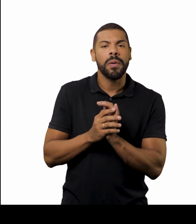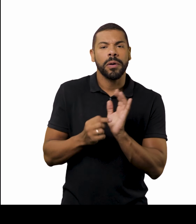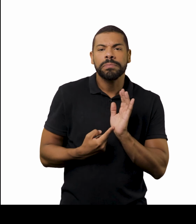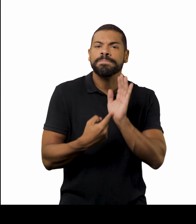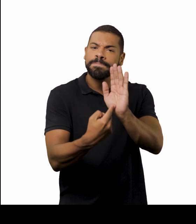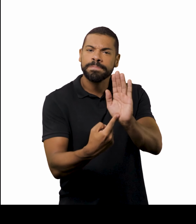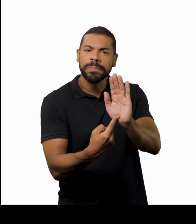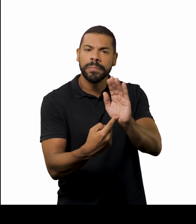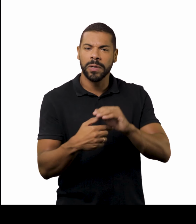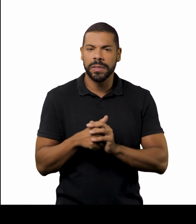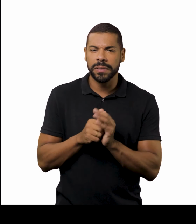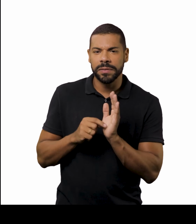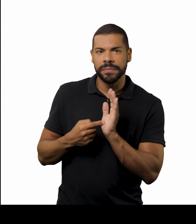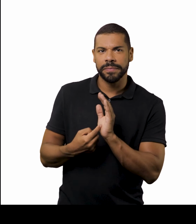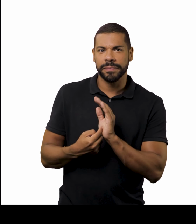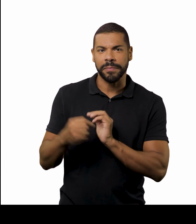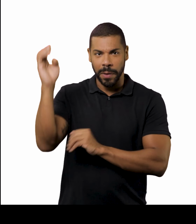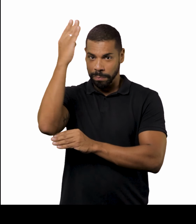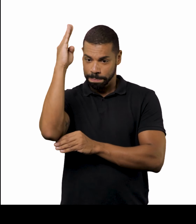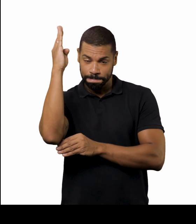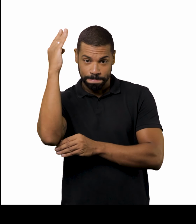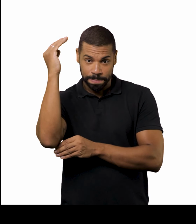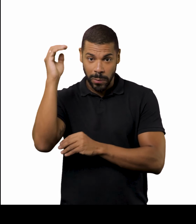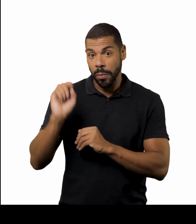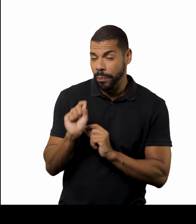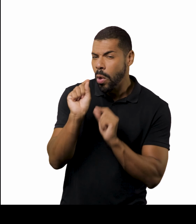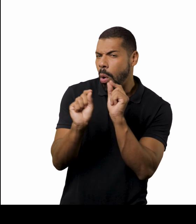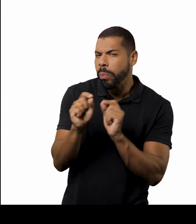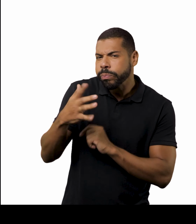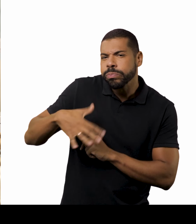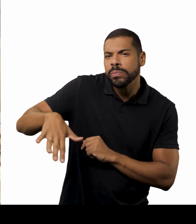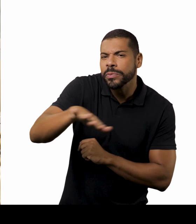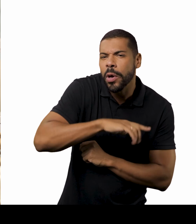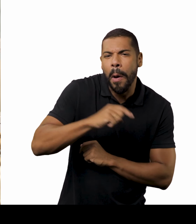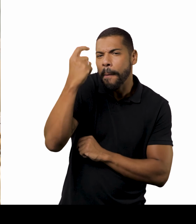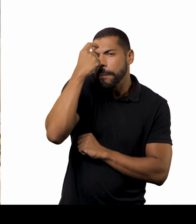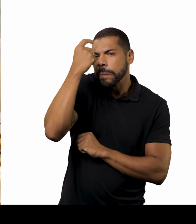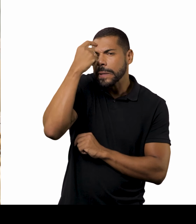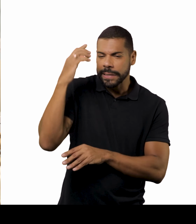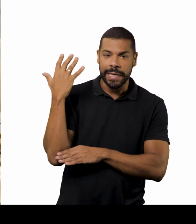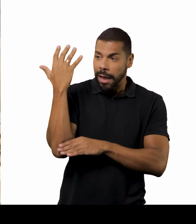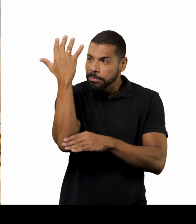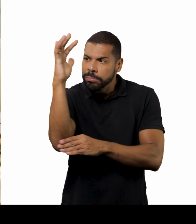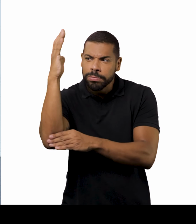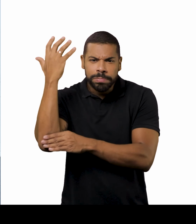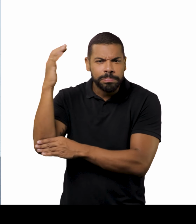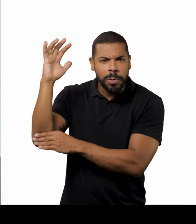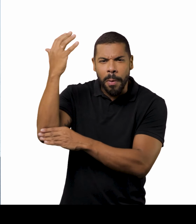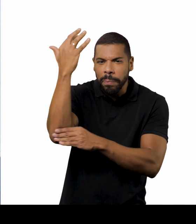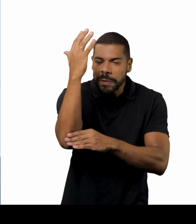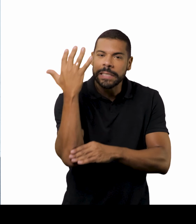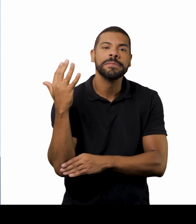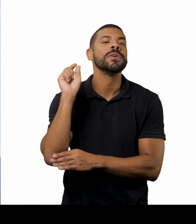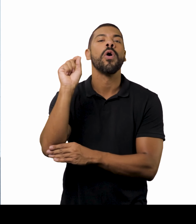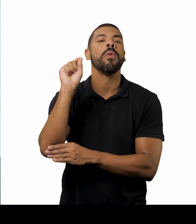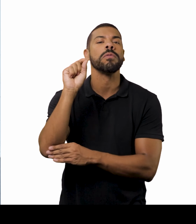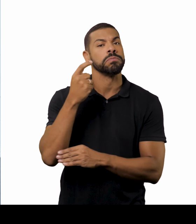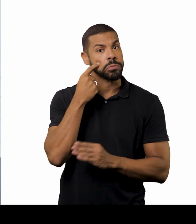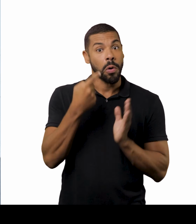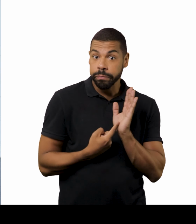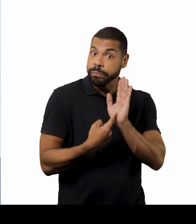tintas a partir do pau-brasil, e eu acho que tem muito a ver. Então, o nome do país é Brasil, vem dessa árvore que carrega